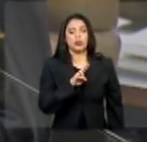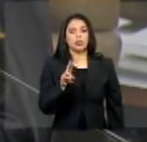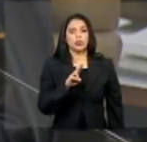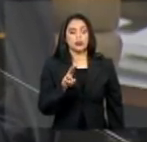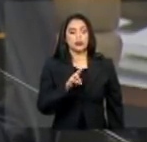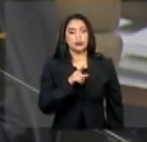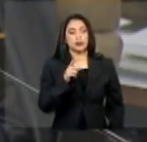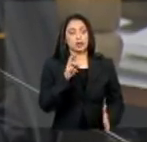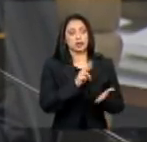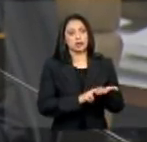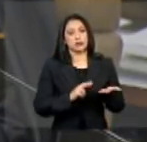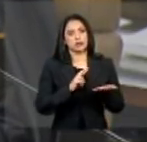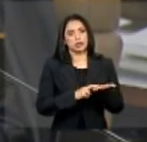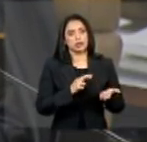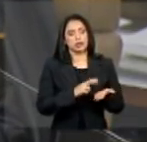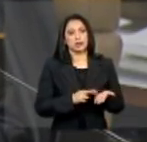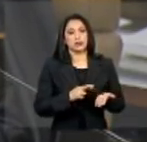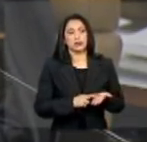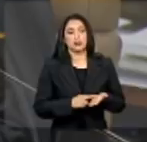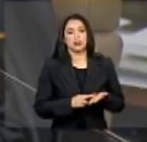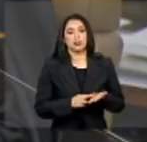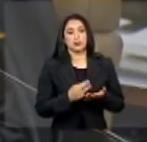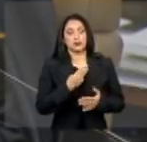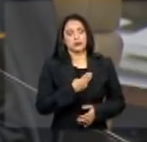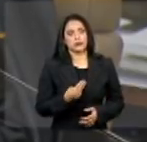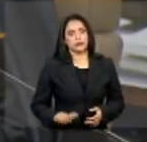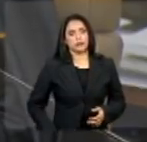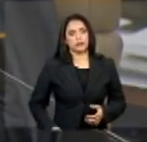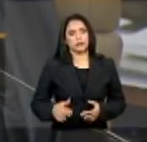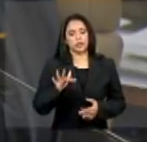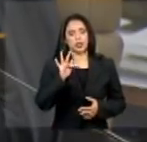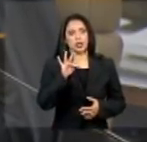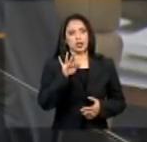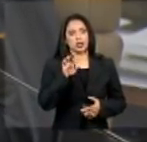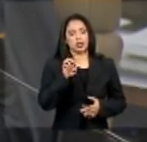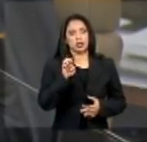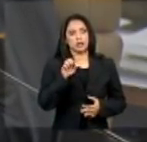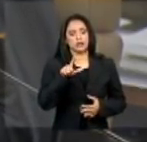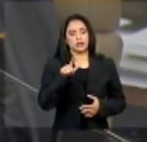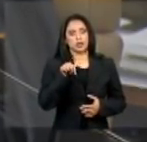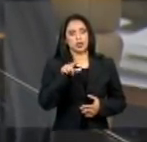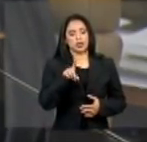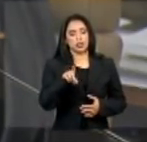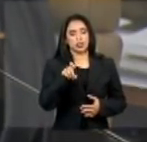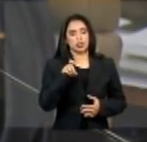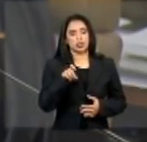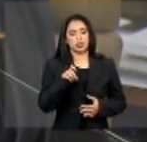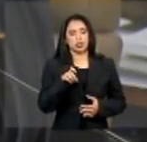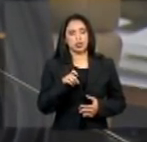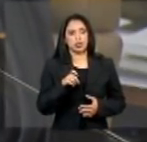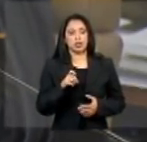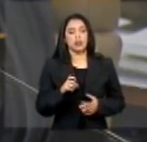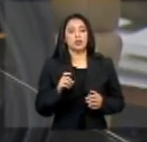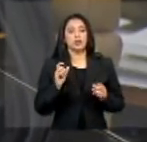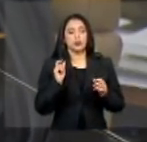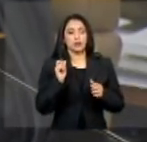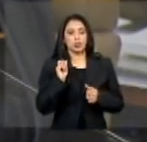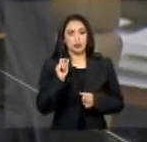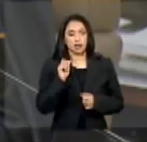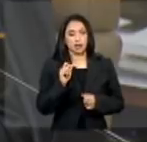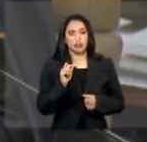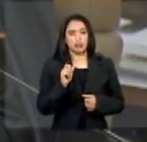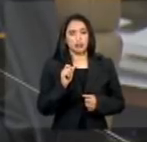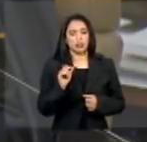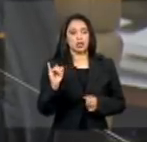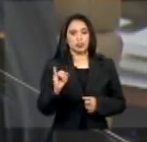relator ministro félix fischer a questão de fundo é precisamente a